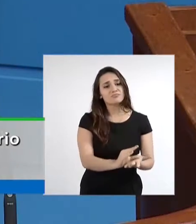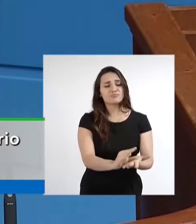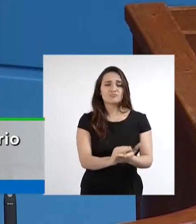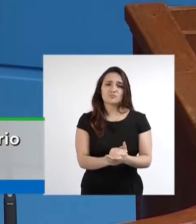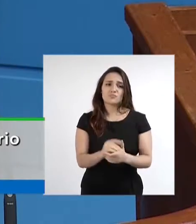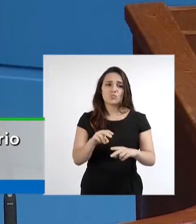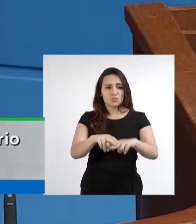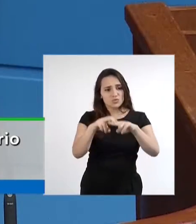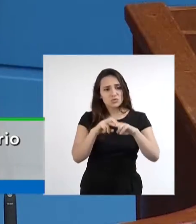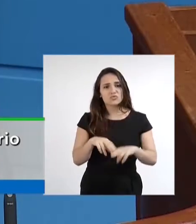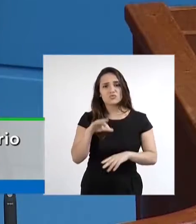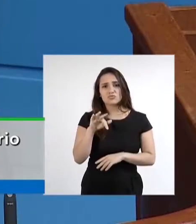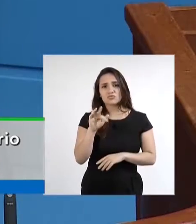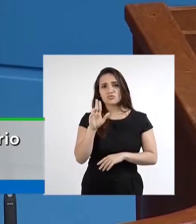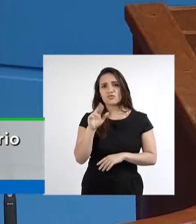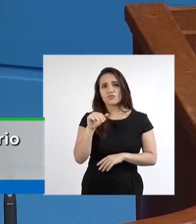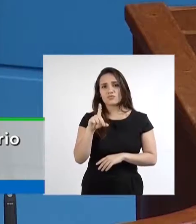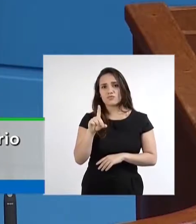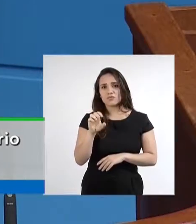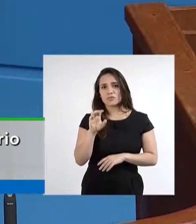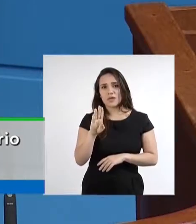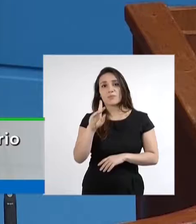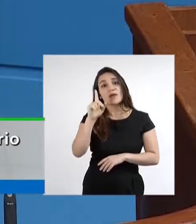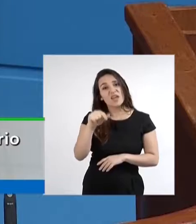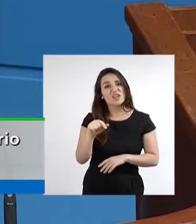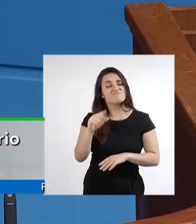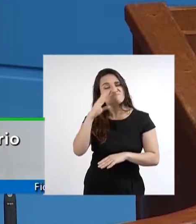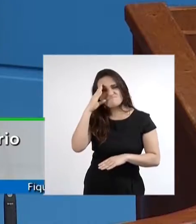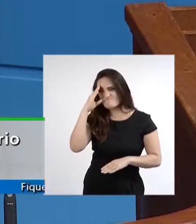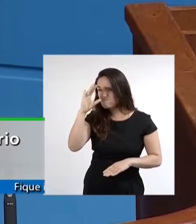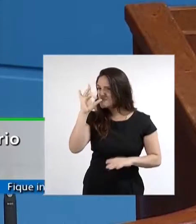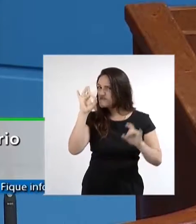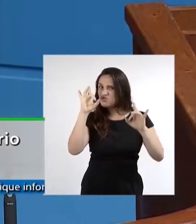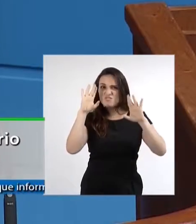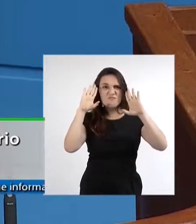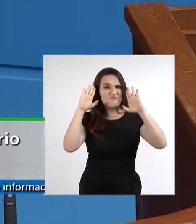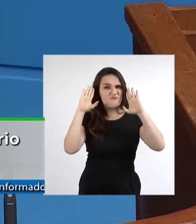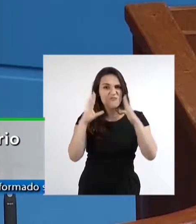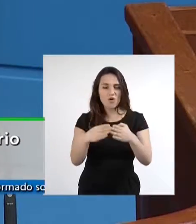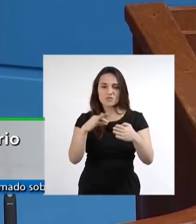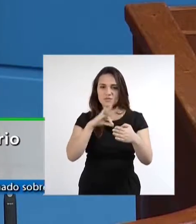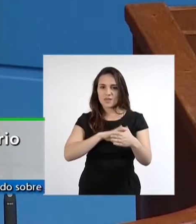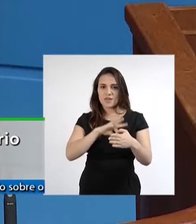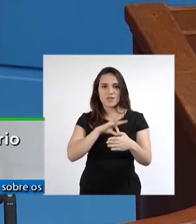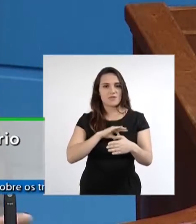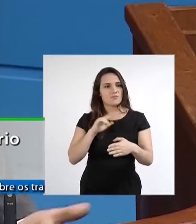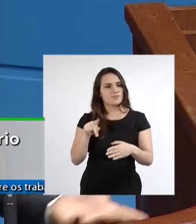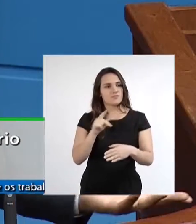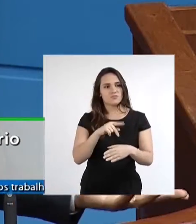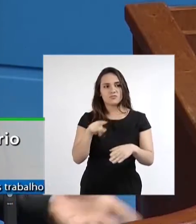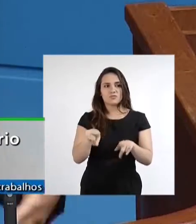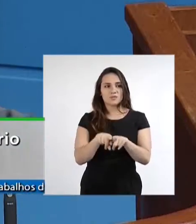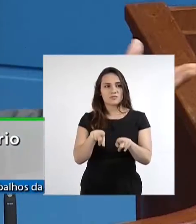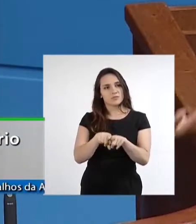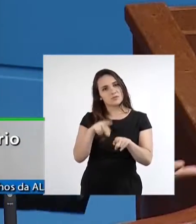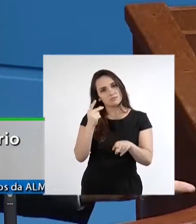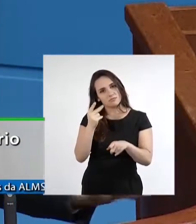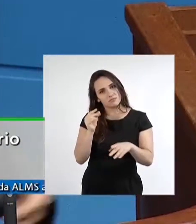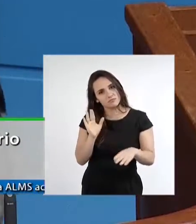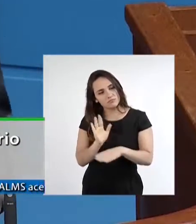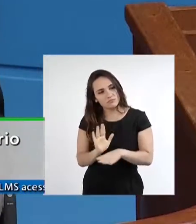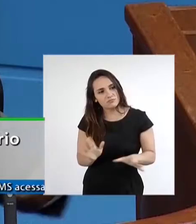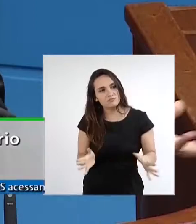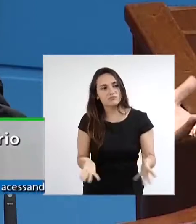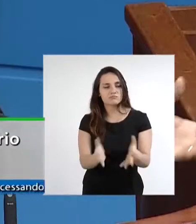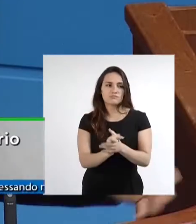porque ele é um recurso carimbado especificamente para pagar o professor e de fazer os investimentos. O que vem, no nosso